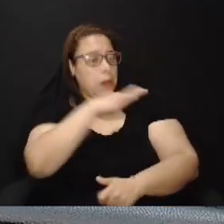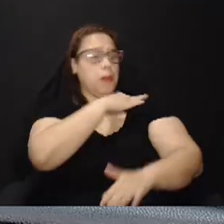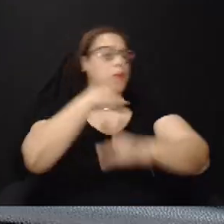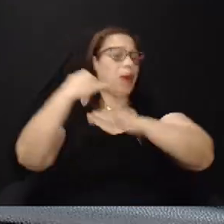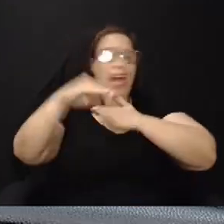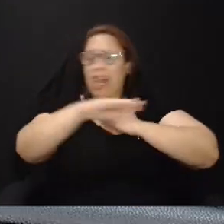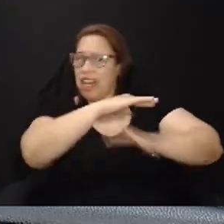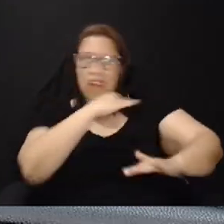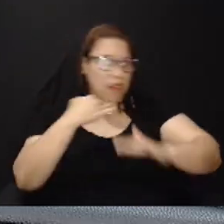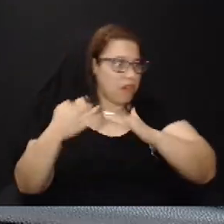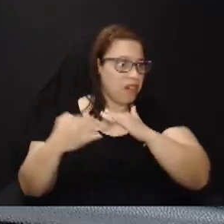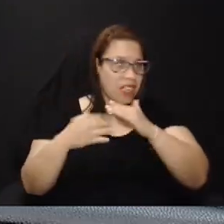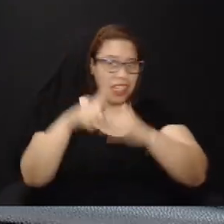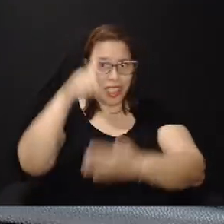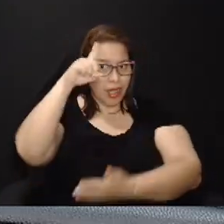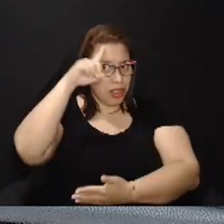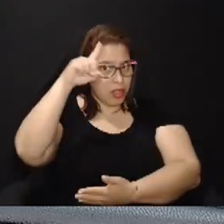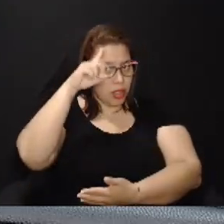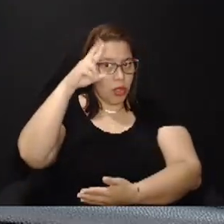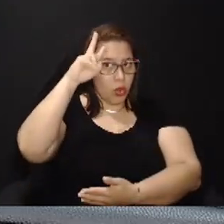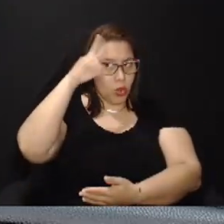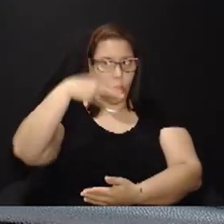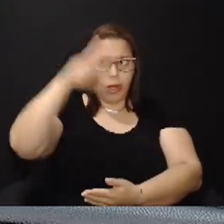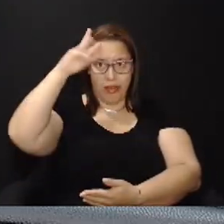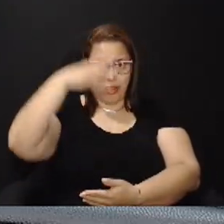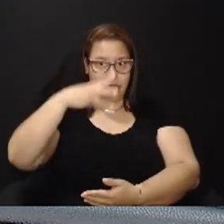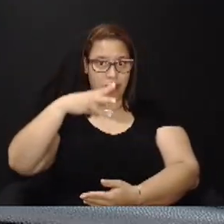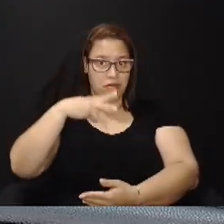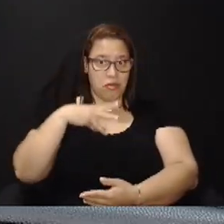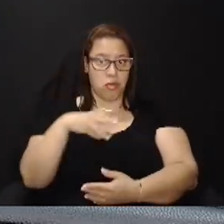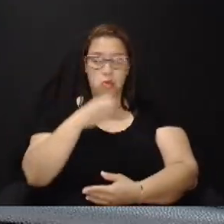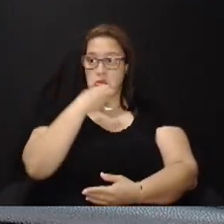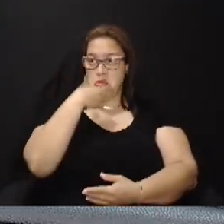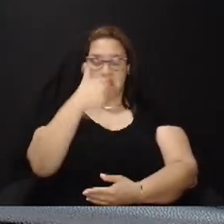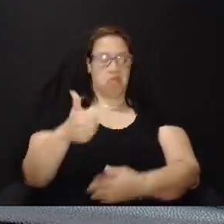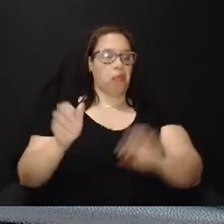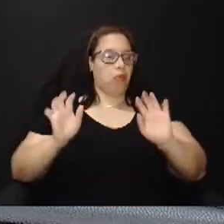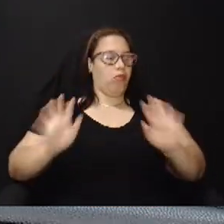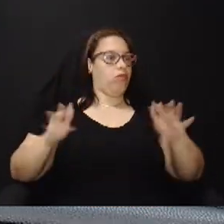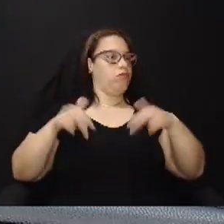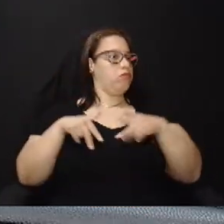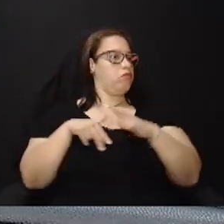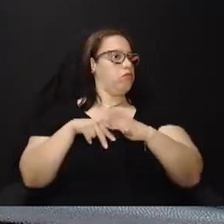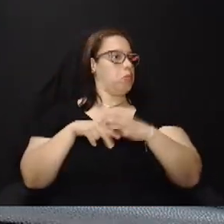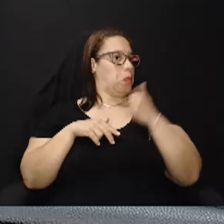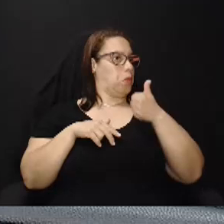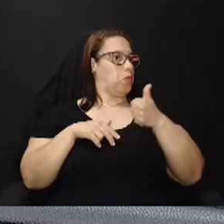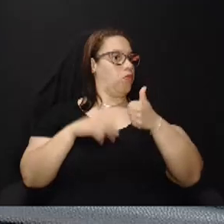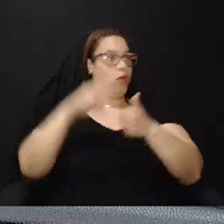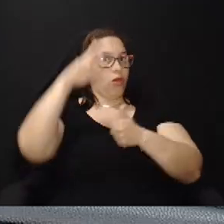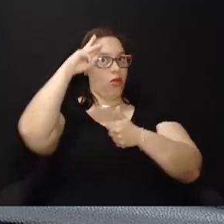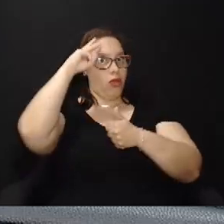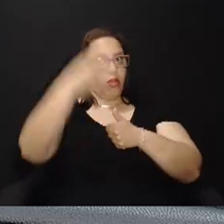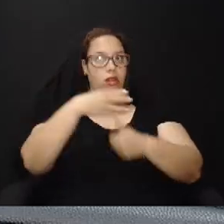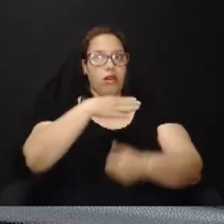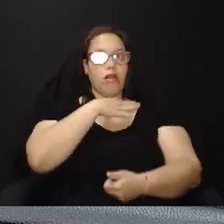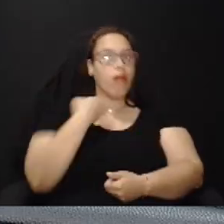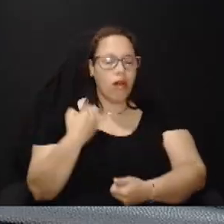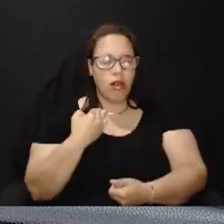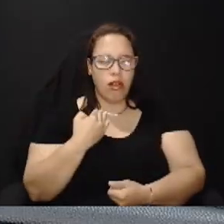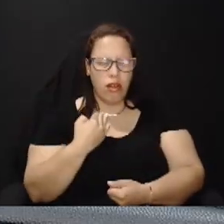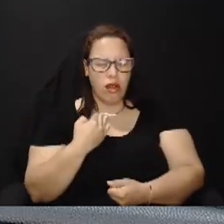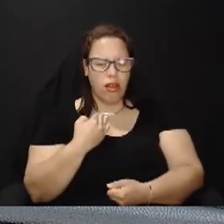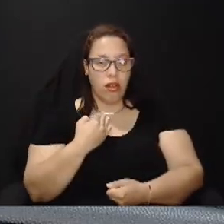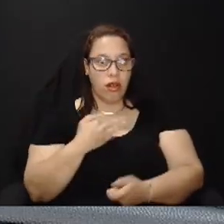questão de dias, assim, 2, 3 dias a pessoa estava super bem, em 2, 3 dias ela está morta, né? Seus familiares